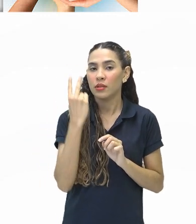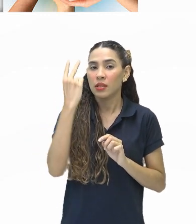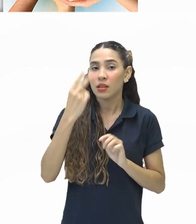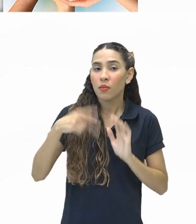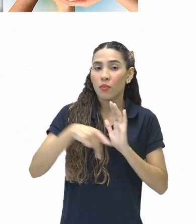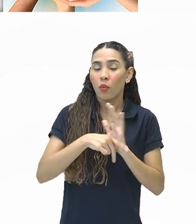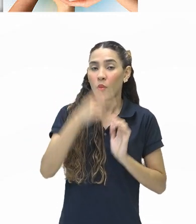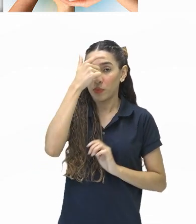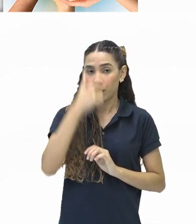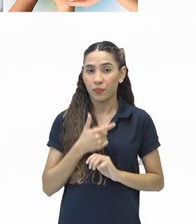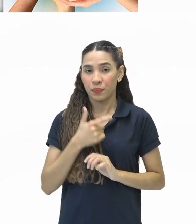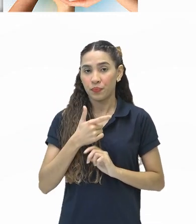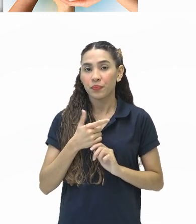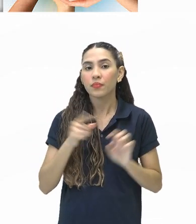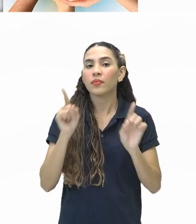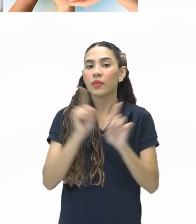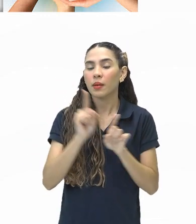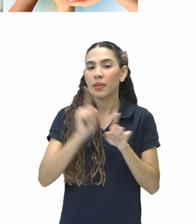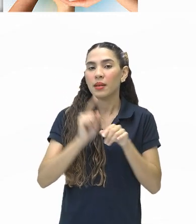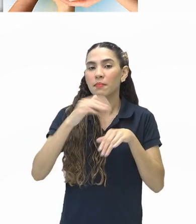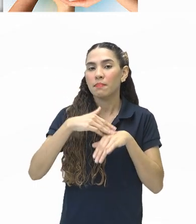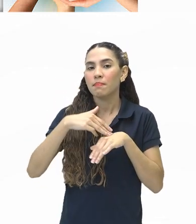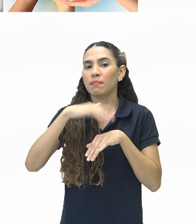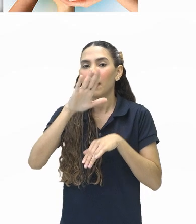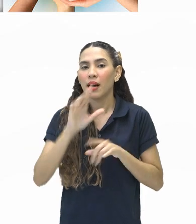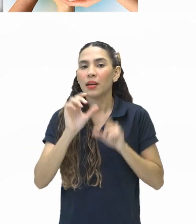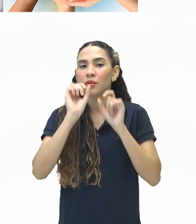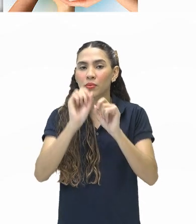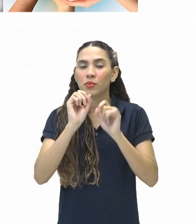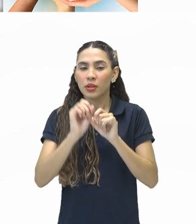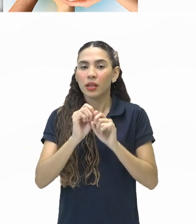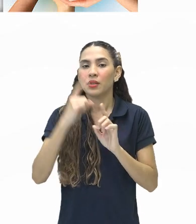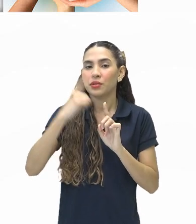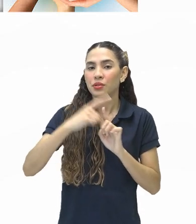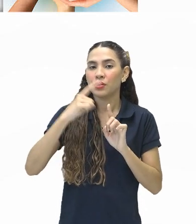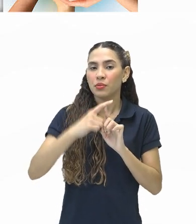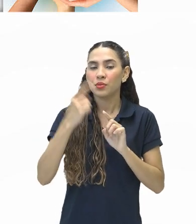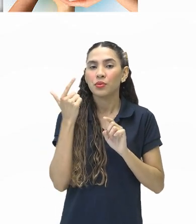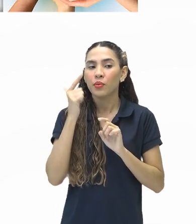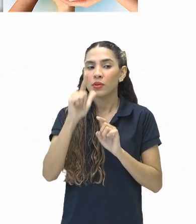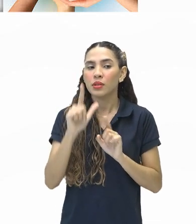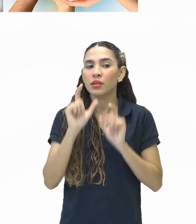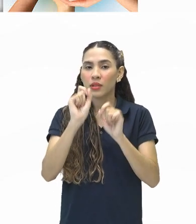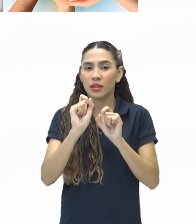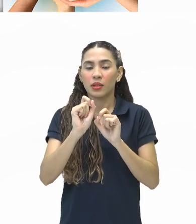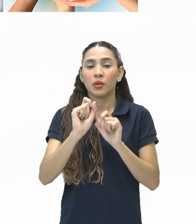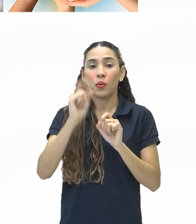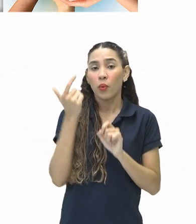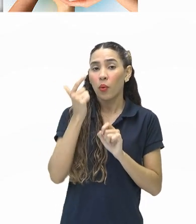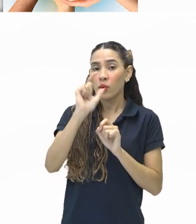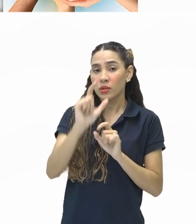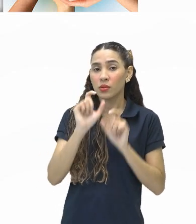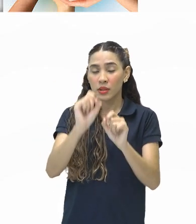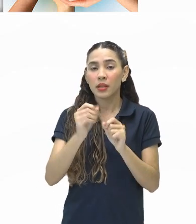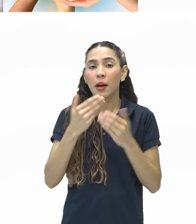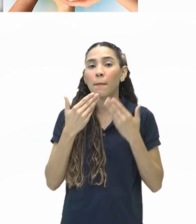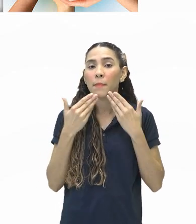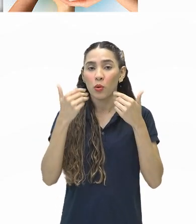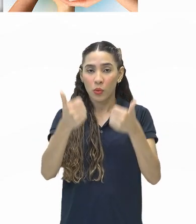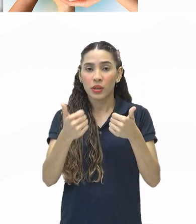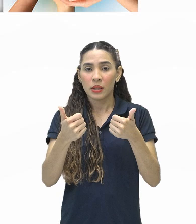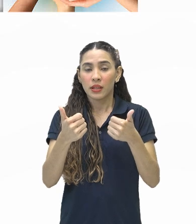do indivíduo e uma das mais razoáveis maneiras de se alcançar a